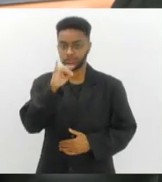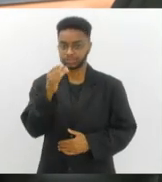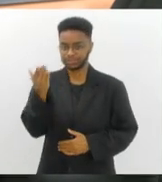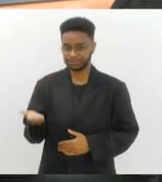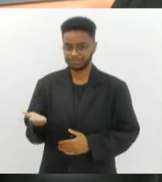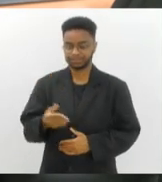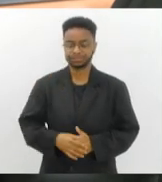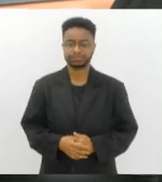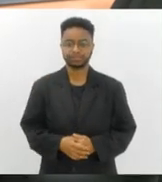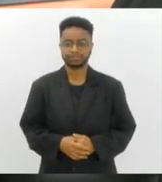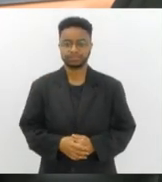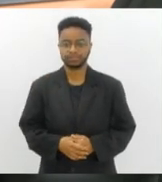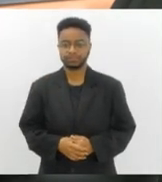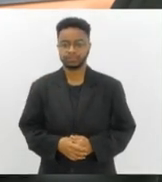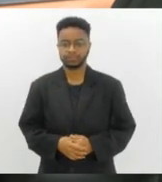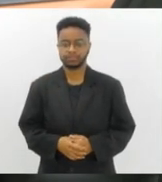Vitor.